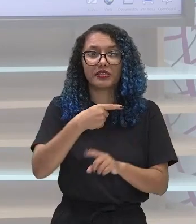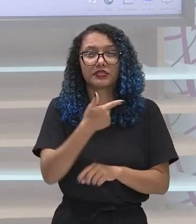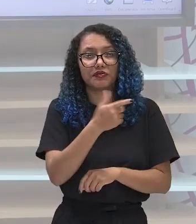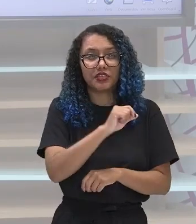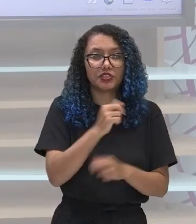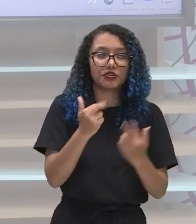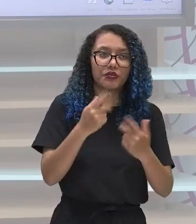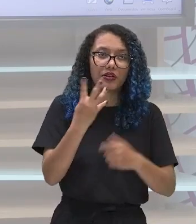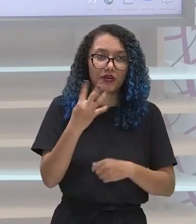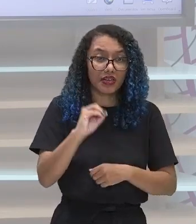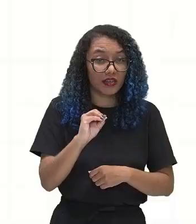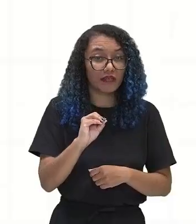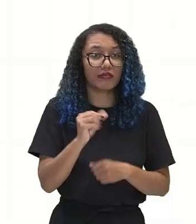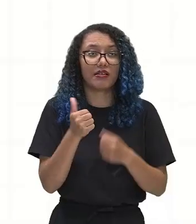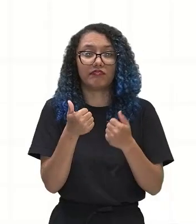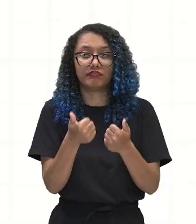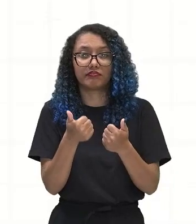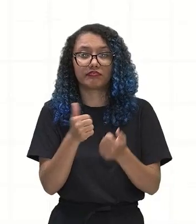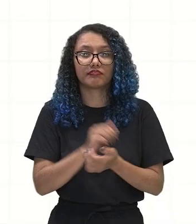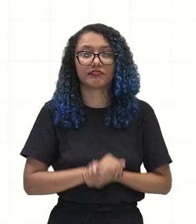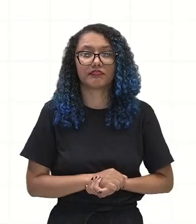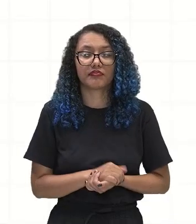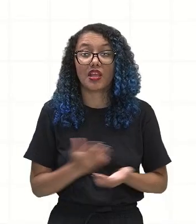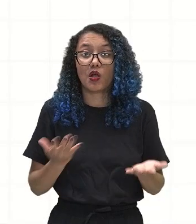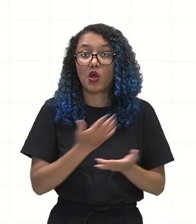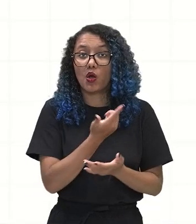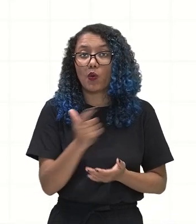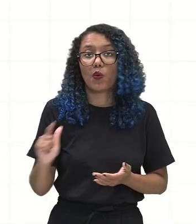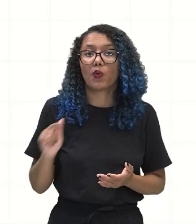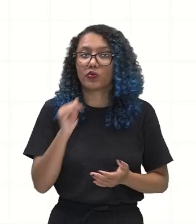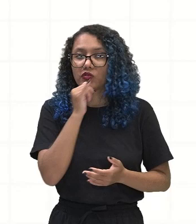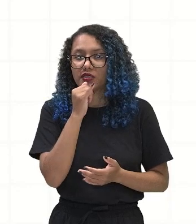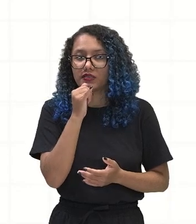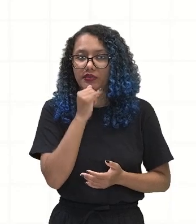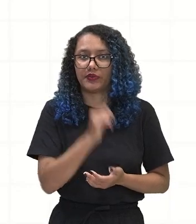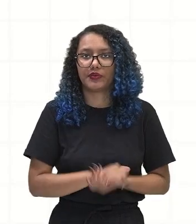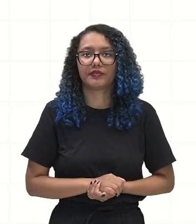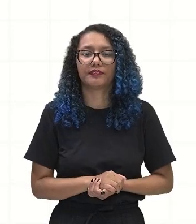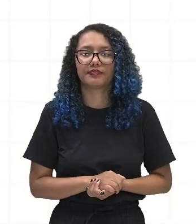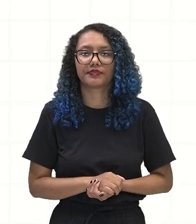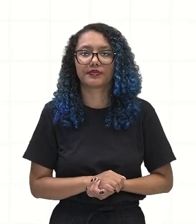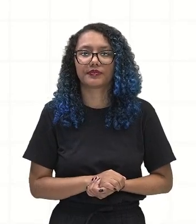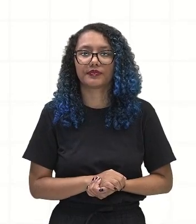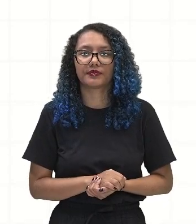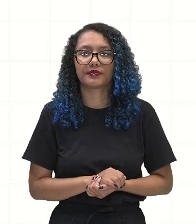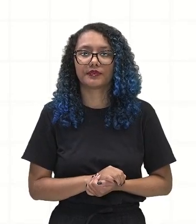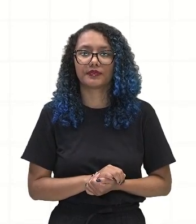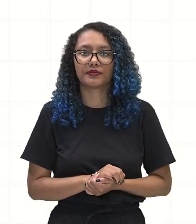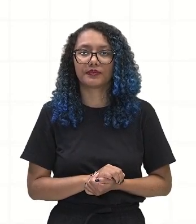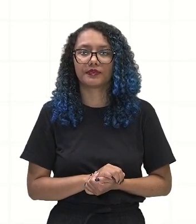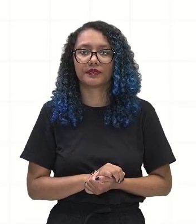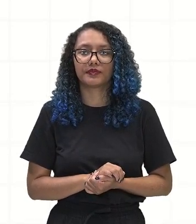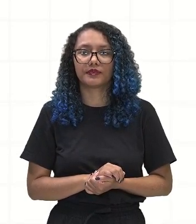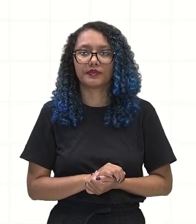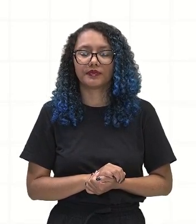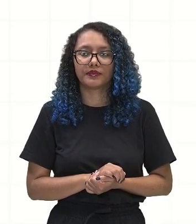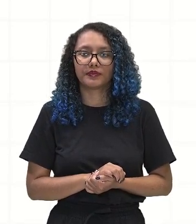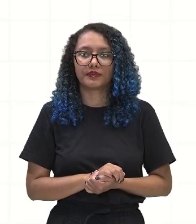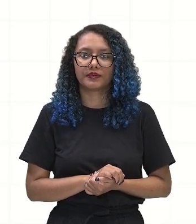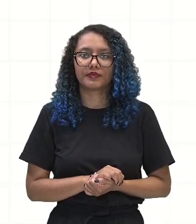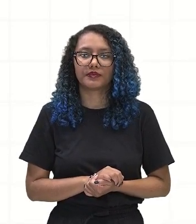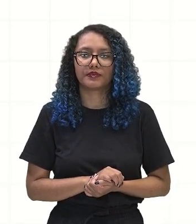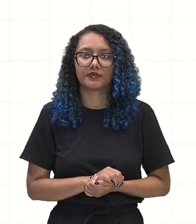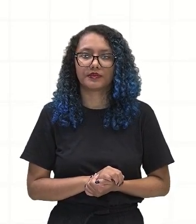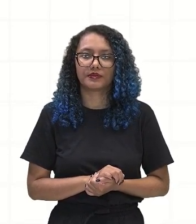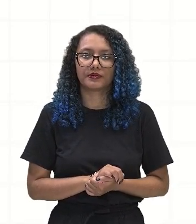Muito bem, vamos ver mais um exemplo aqui agora. Muito bem, já fizemos aqui, né? Então, 200